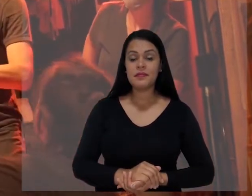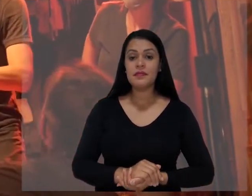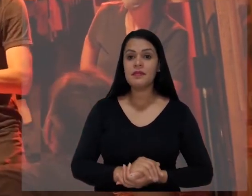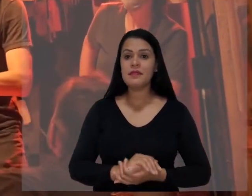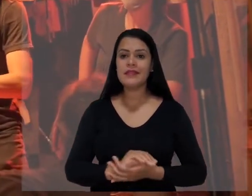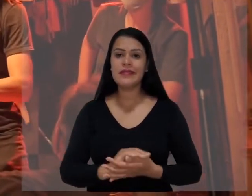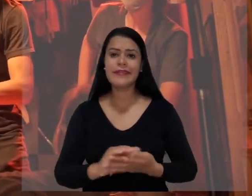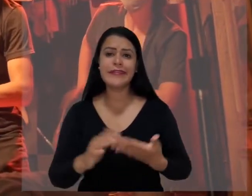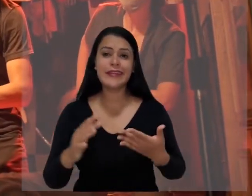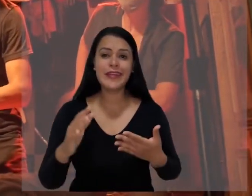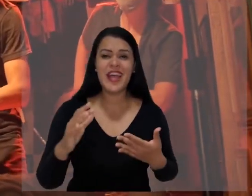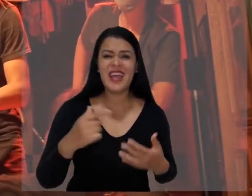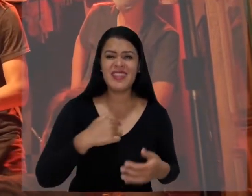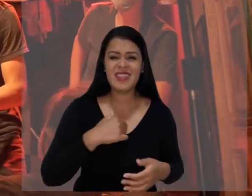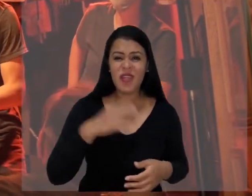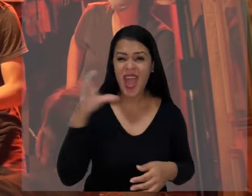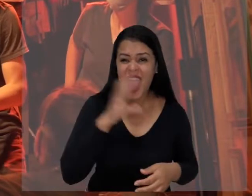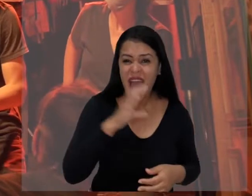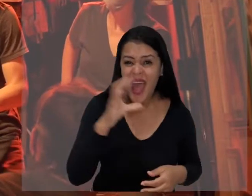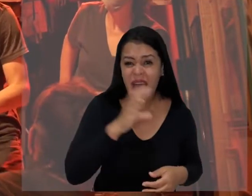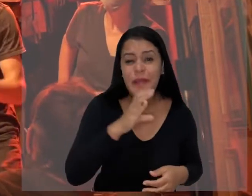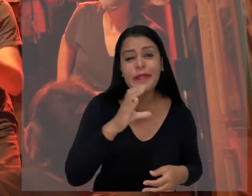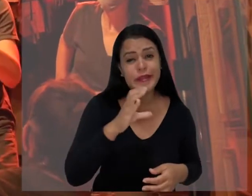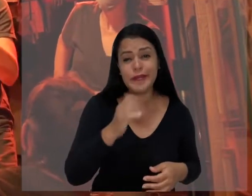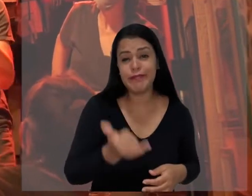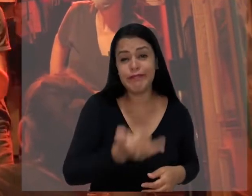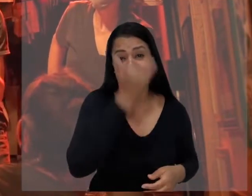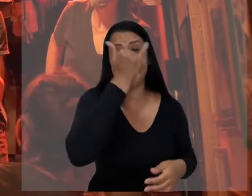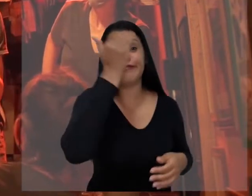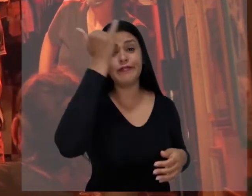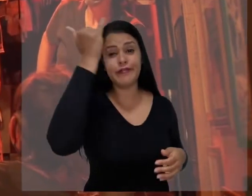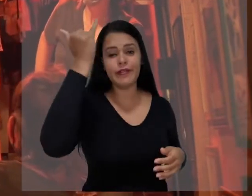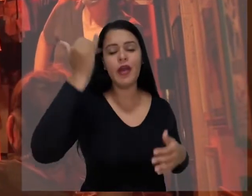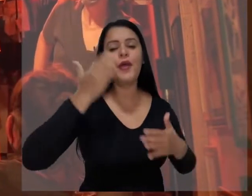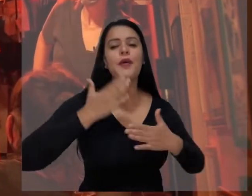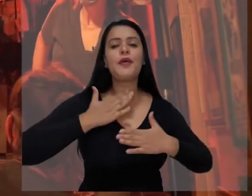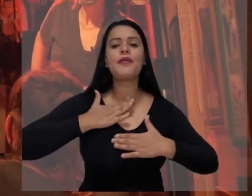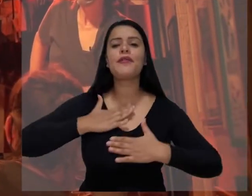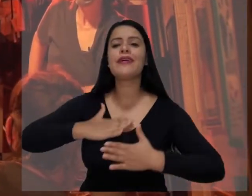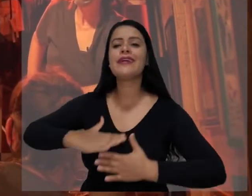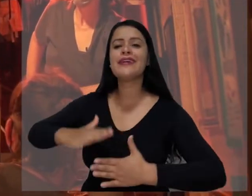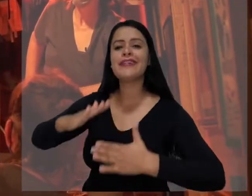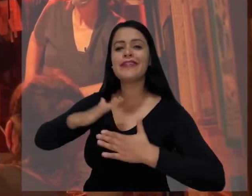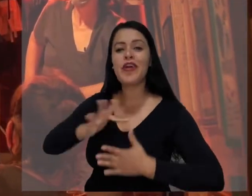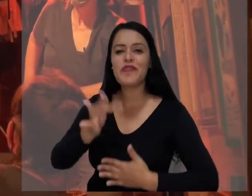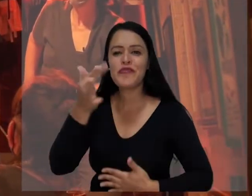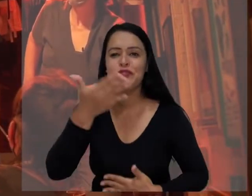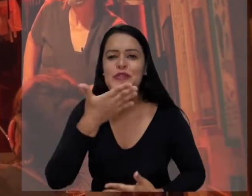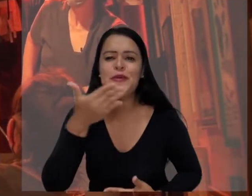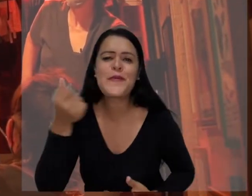O apressado come cru ou devagar se vai ao longe?